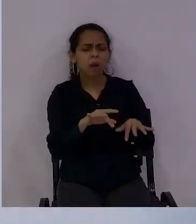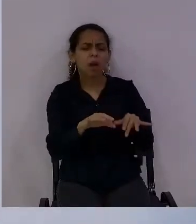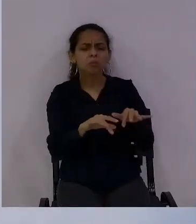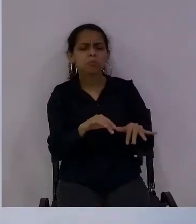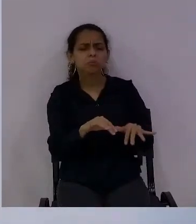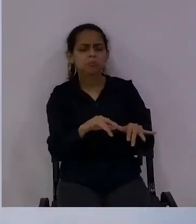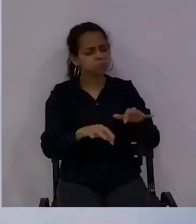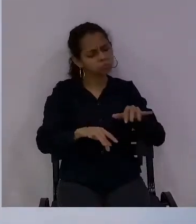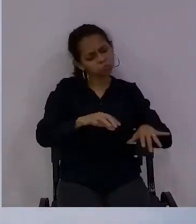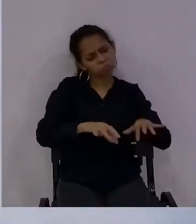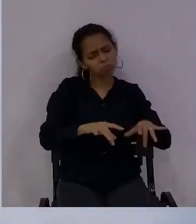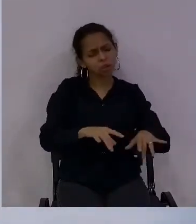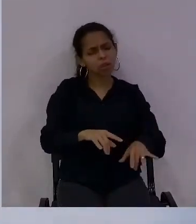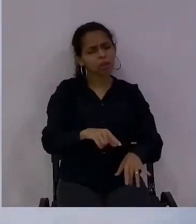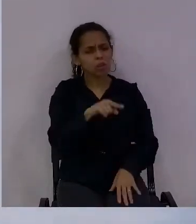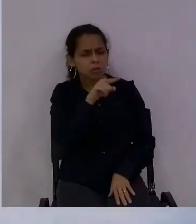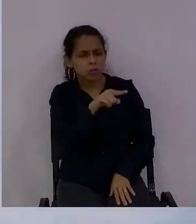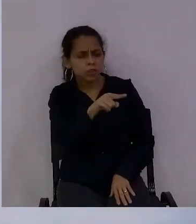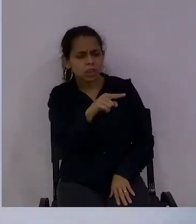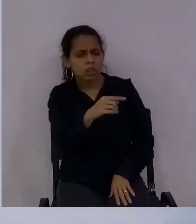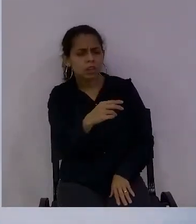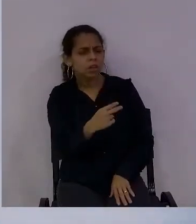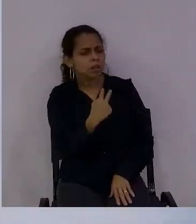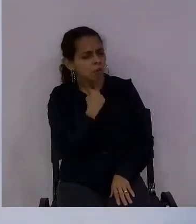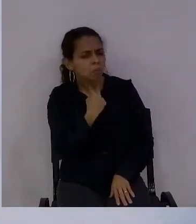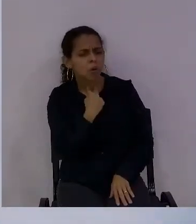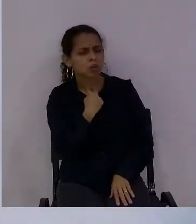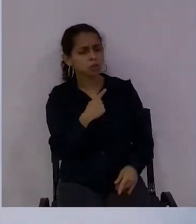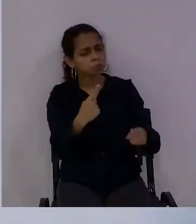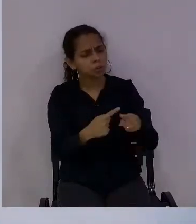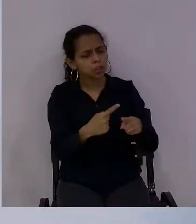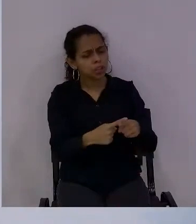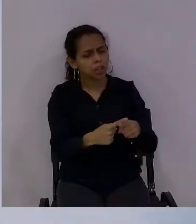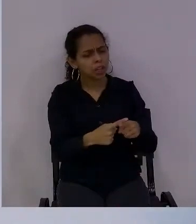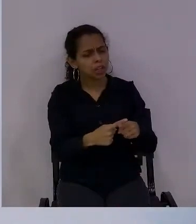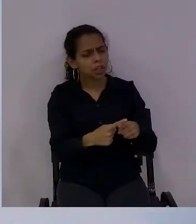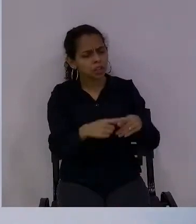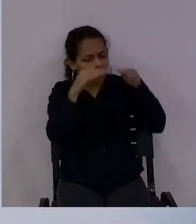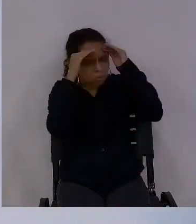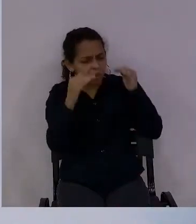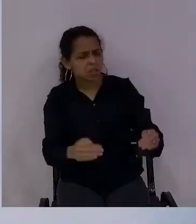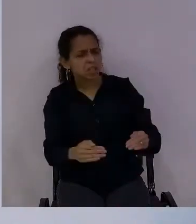se você mexer, você vai ser disciplinado.